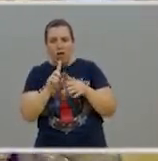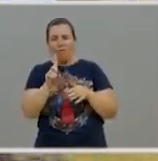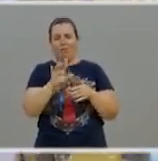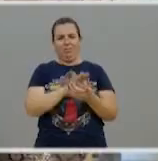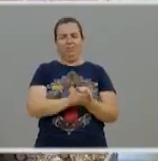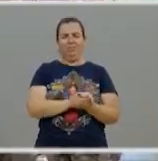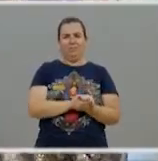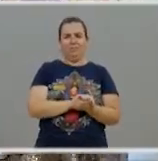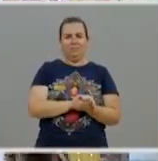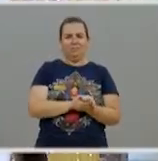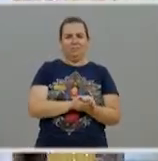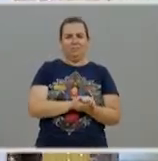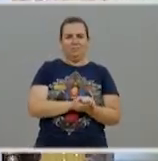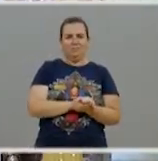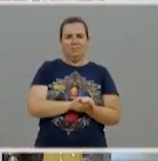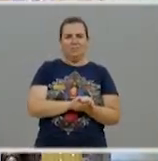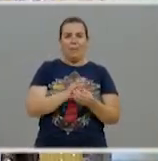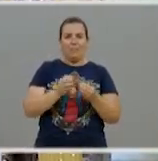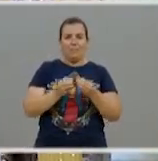mais, é palavra?